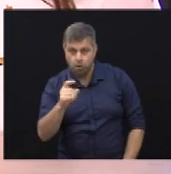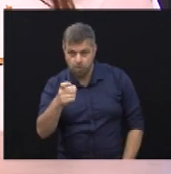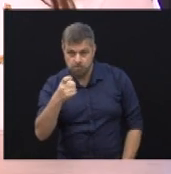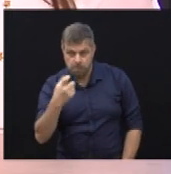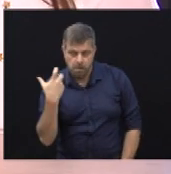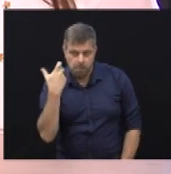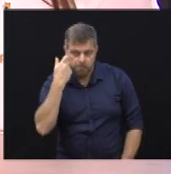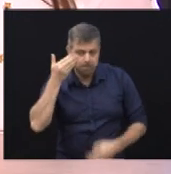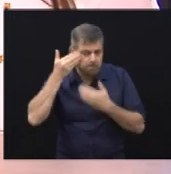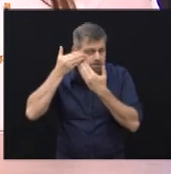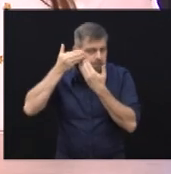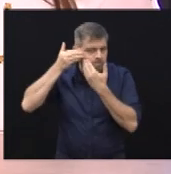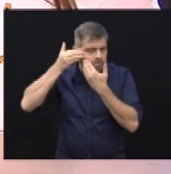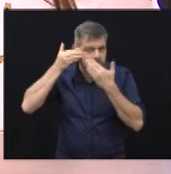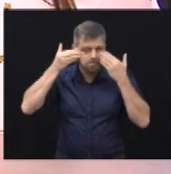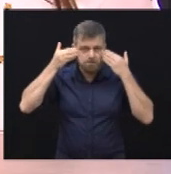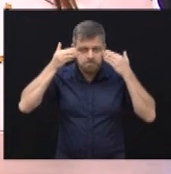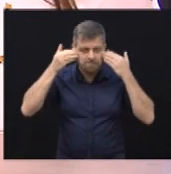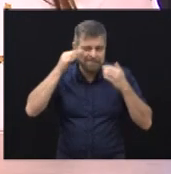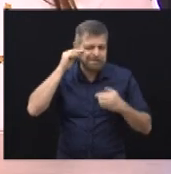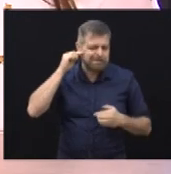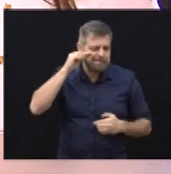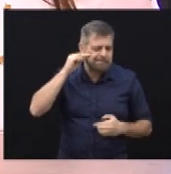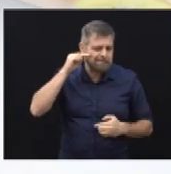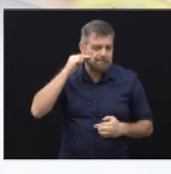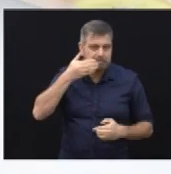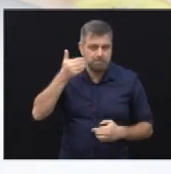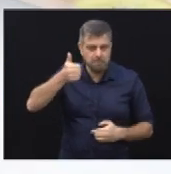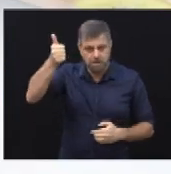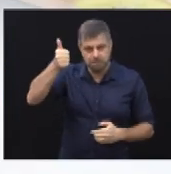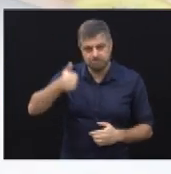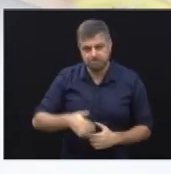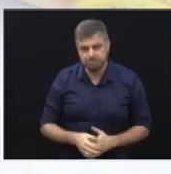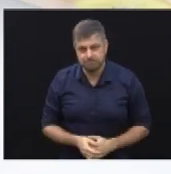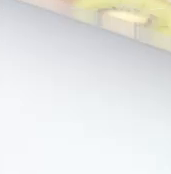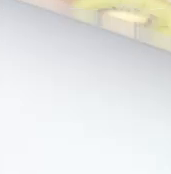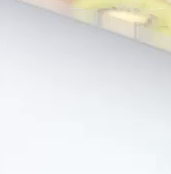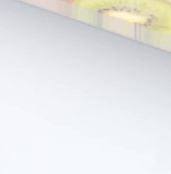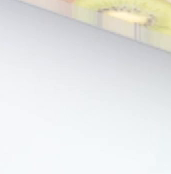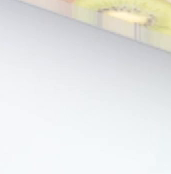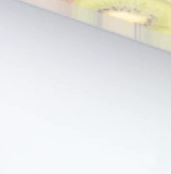gente tenha uma melhora das linhas de expressão.